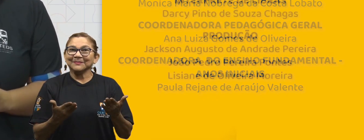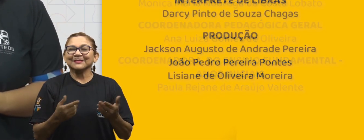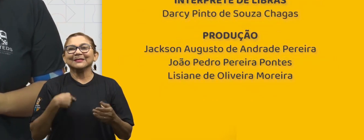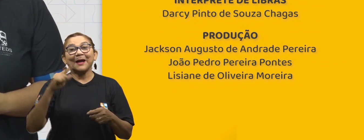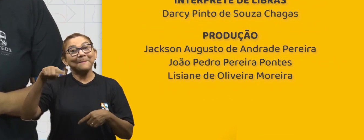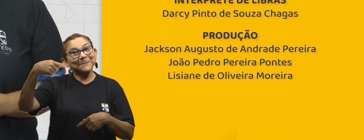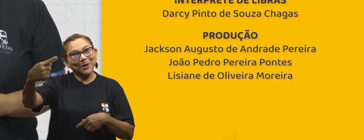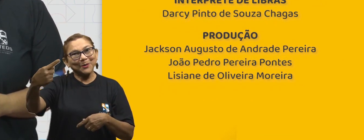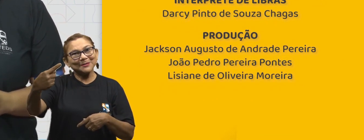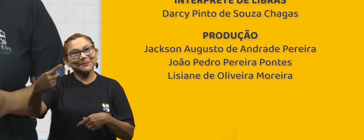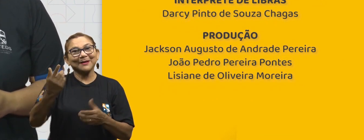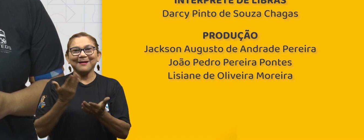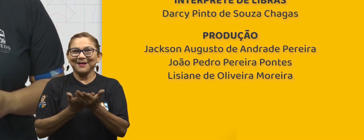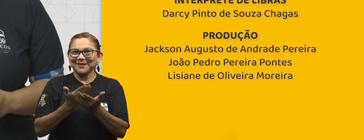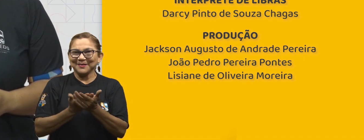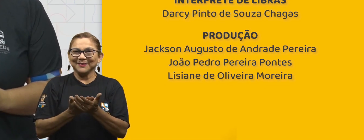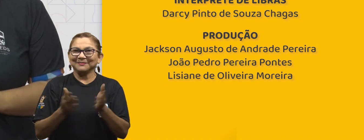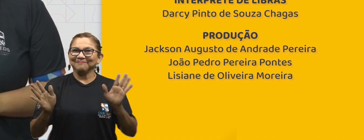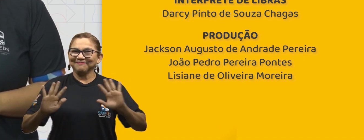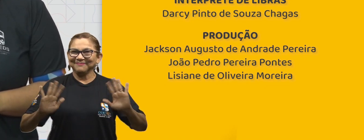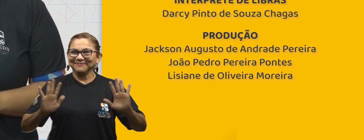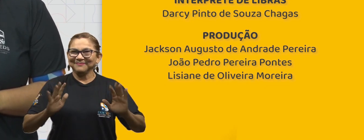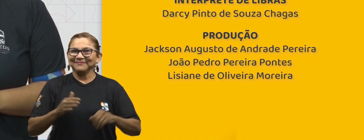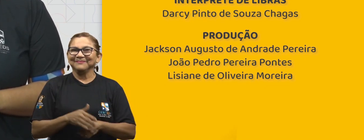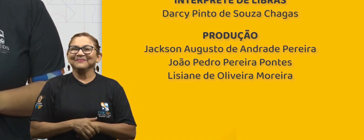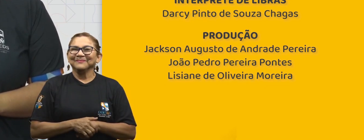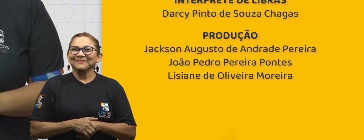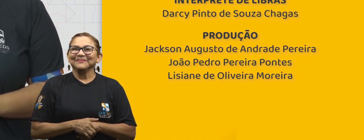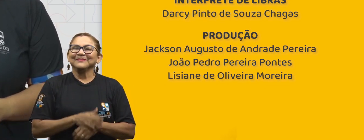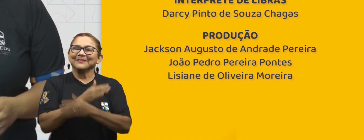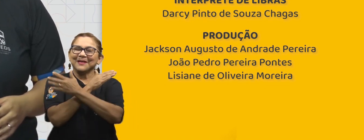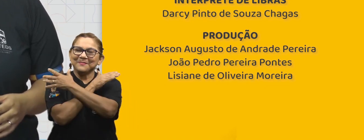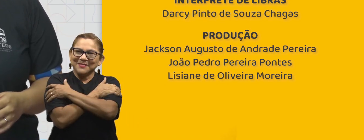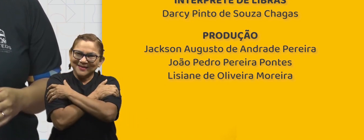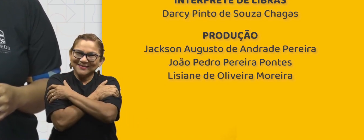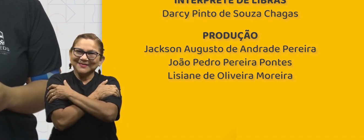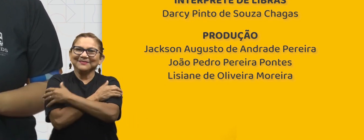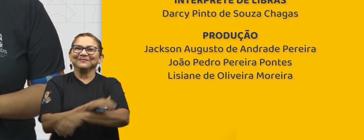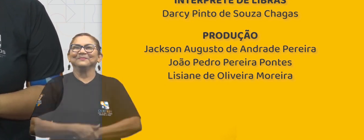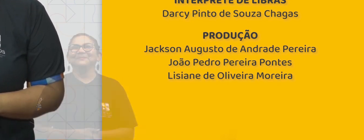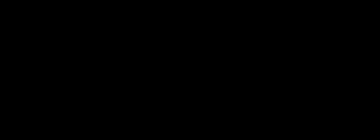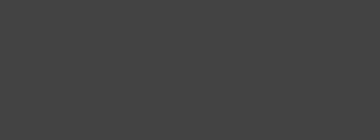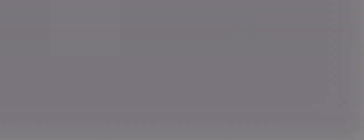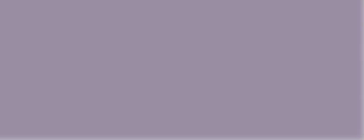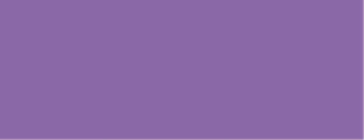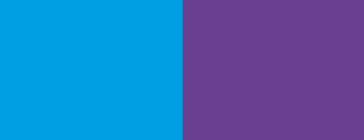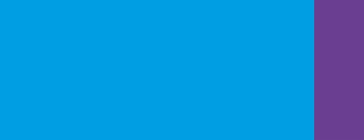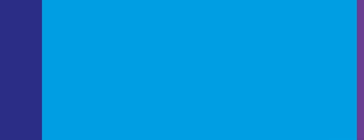Aguardo você na próxima aula, ok? Um grande abraço. Tchau!